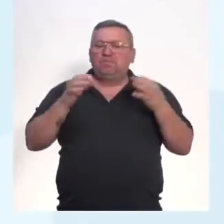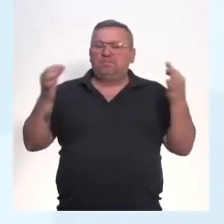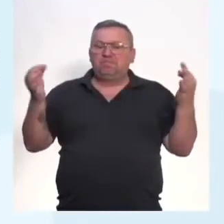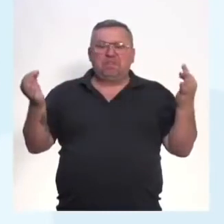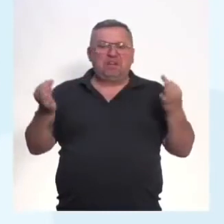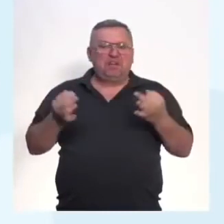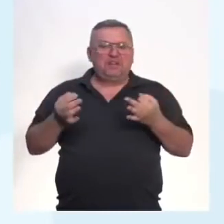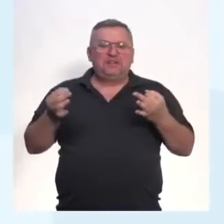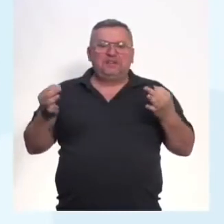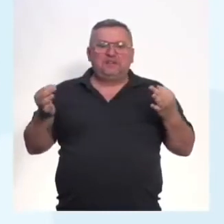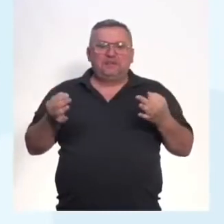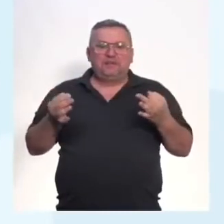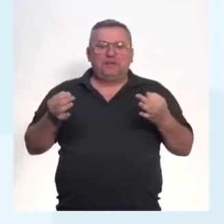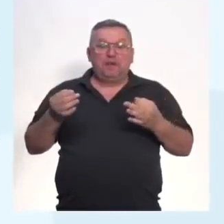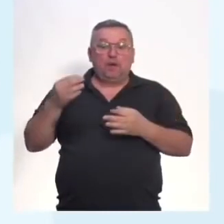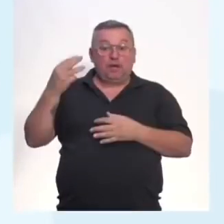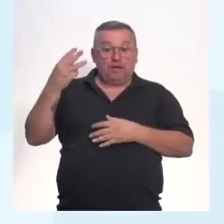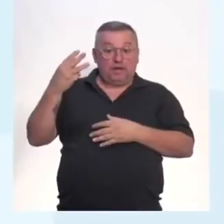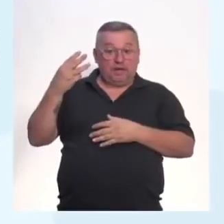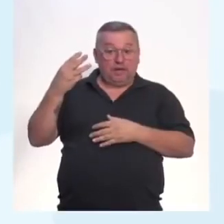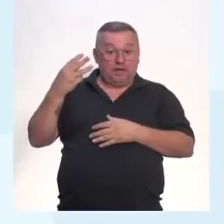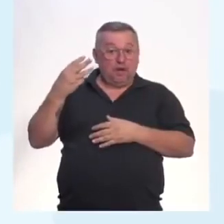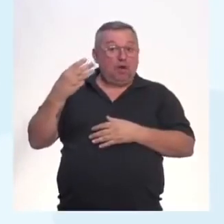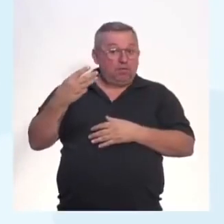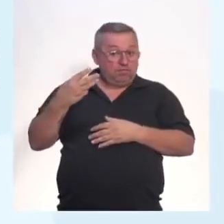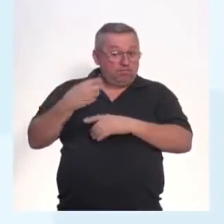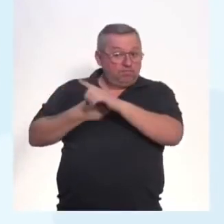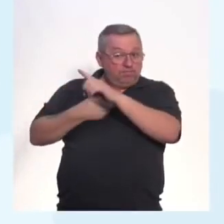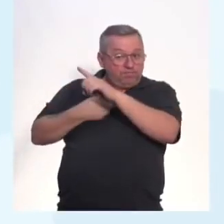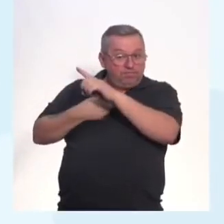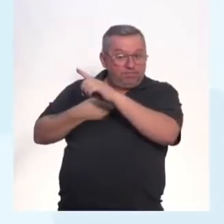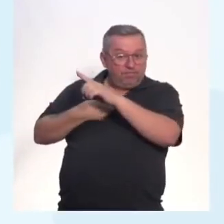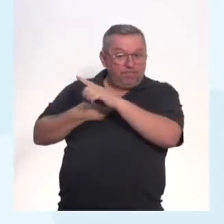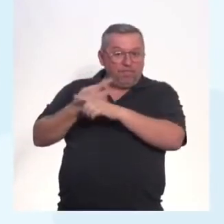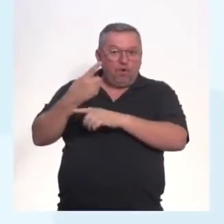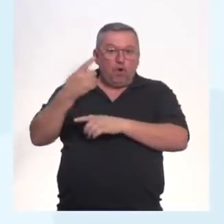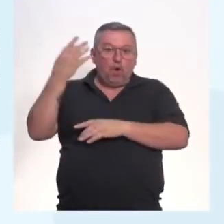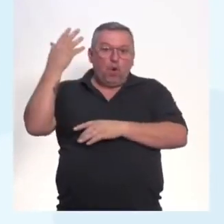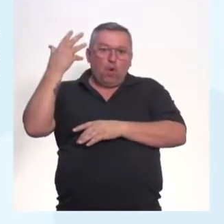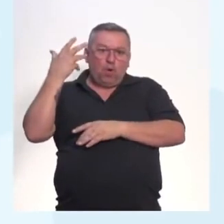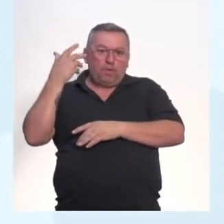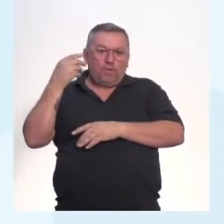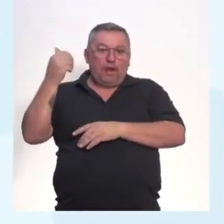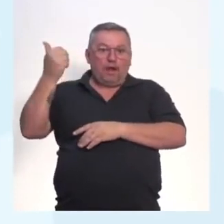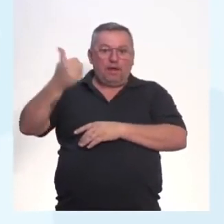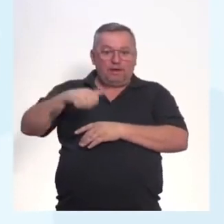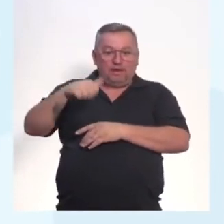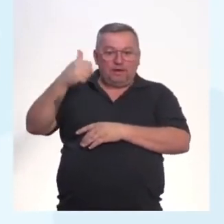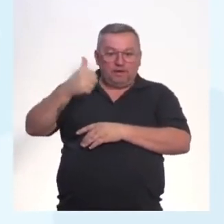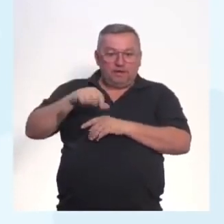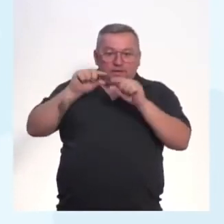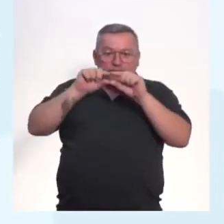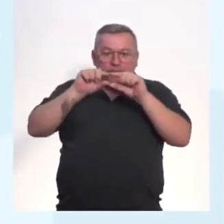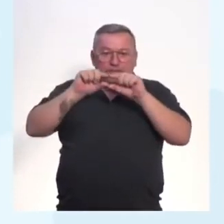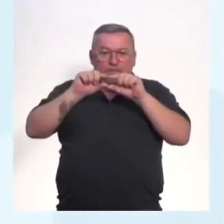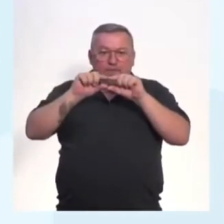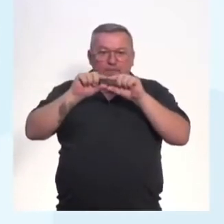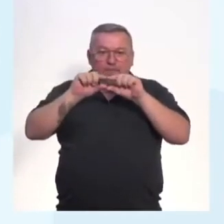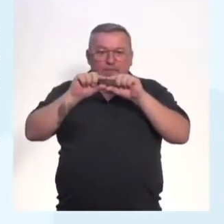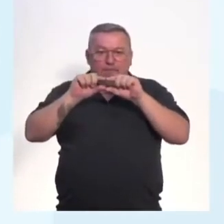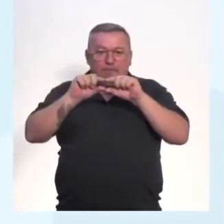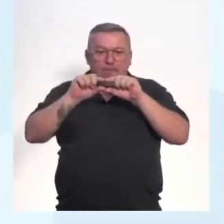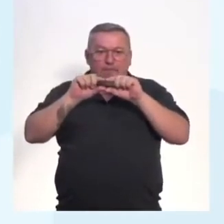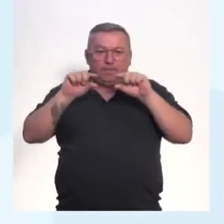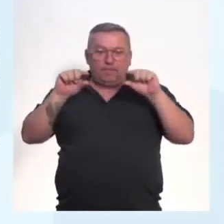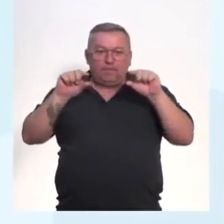Arrasaram. Agora a 3. Presta atenção na 3. Um leão. Tem aí, ó. Analise. Análise, mas